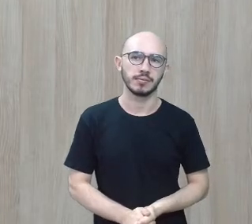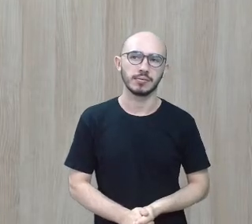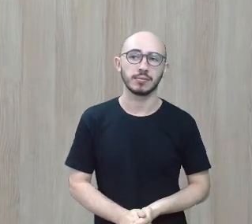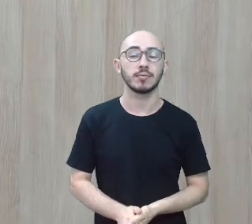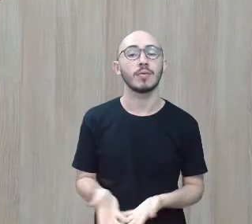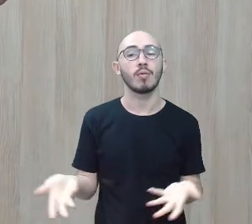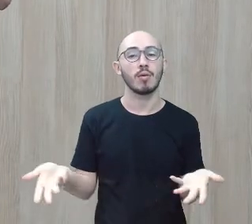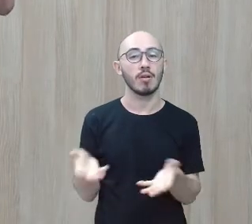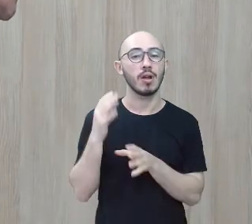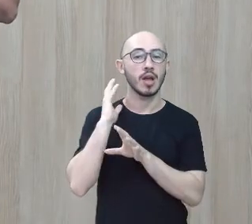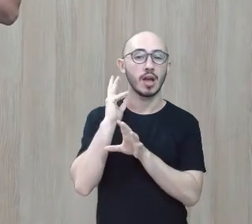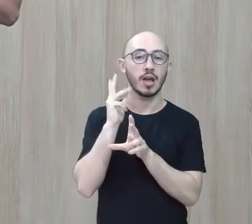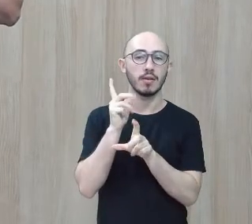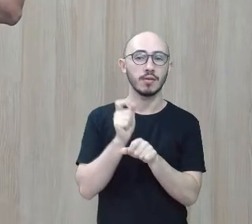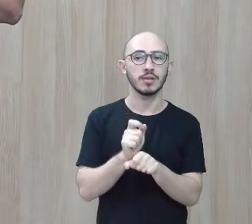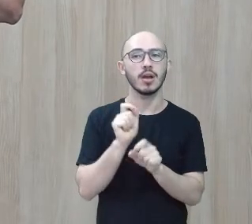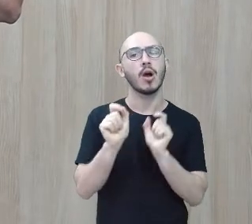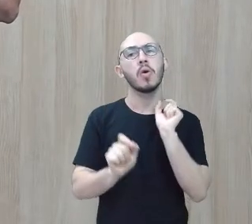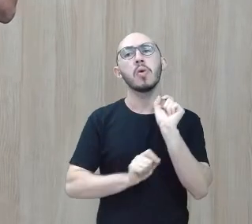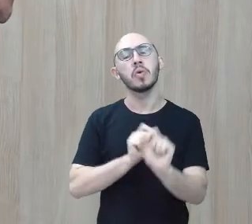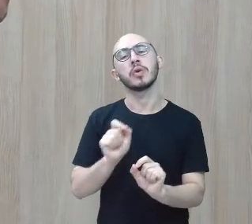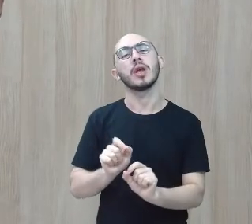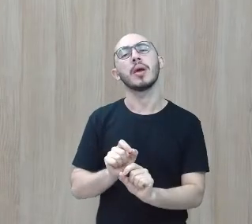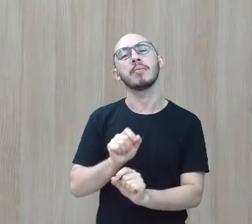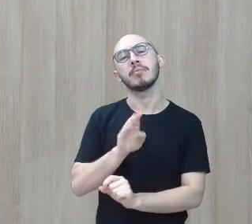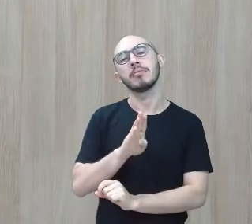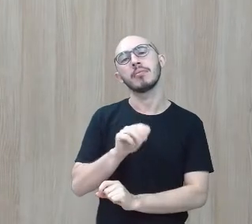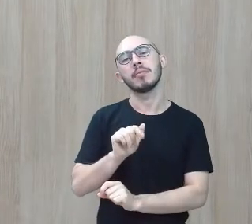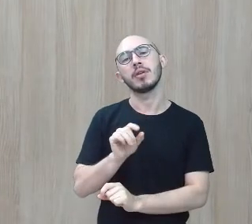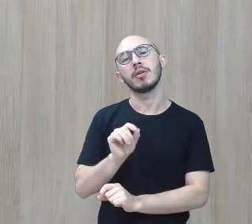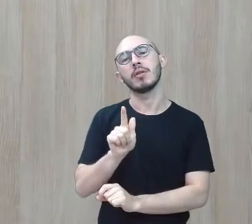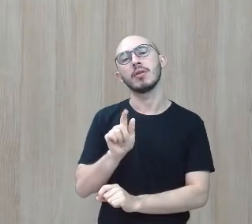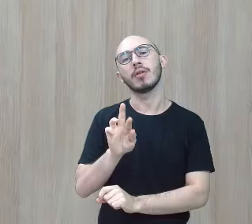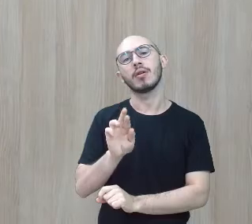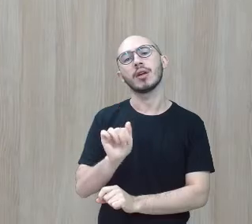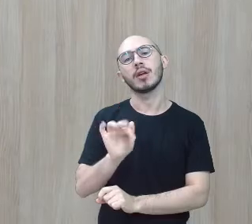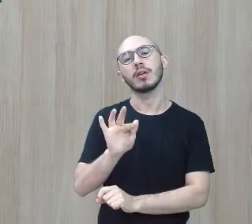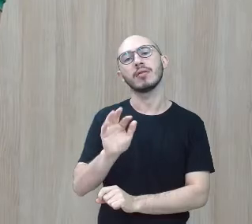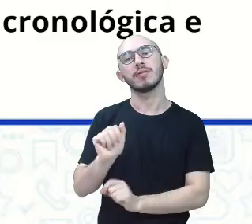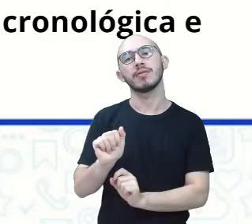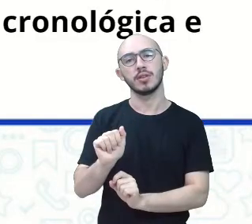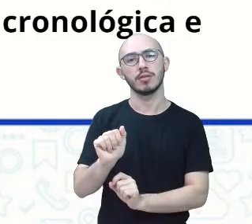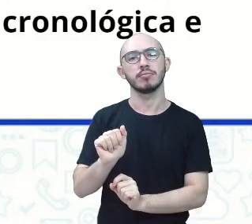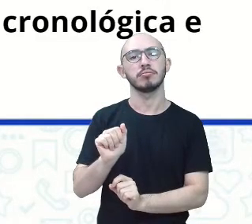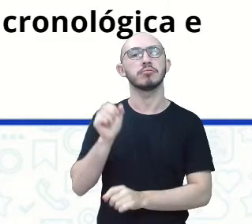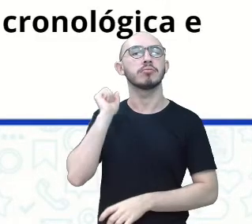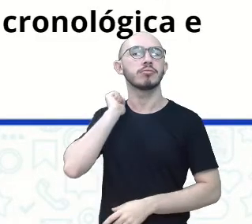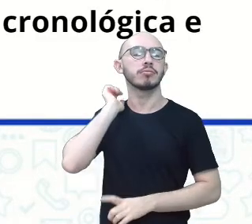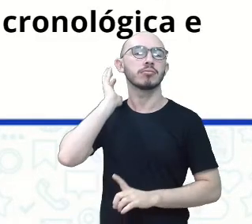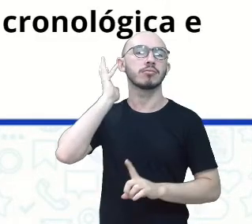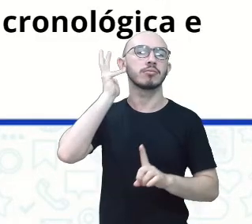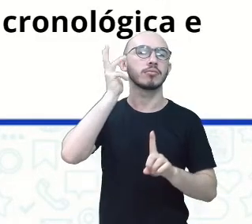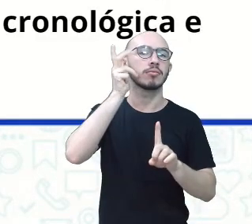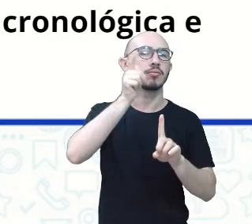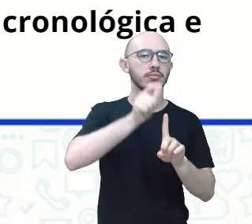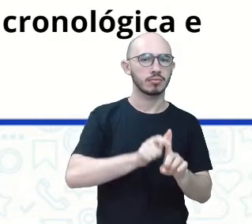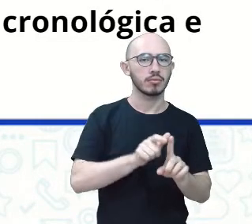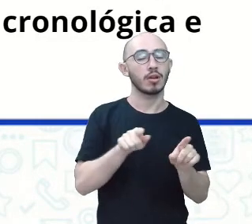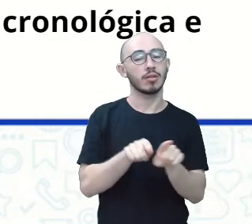Vamos revisar um pouco o que é biografia e autobiografia. As biografias e